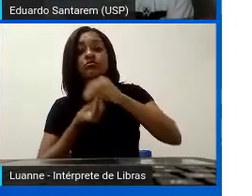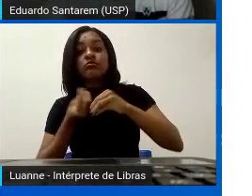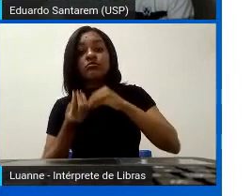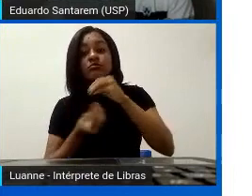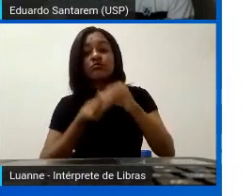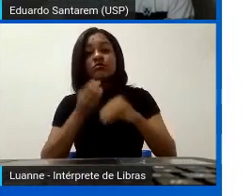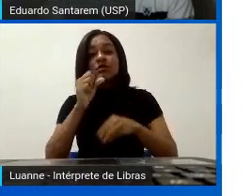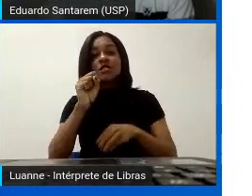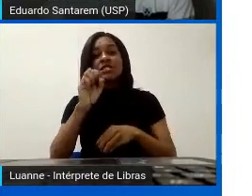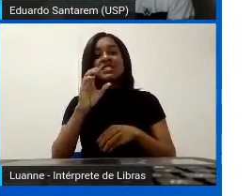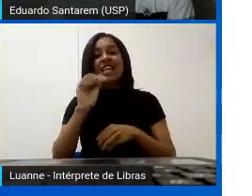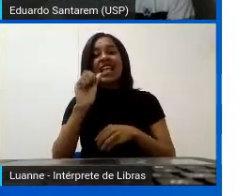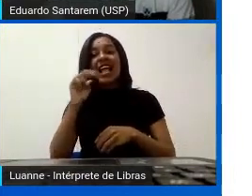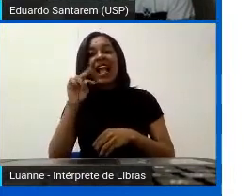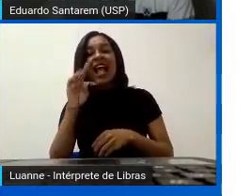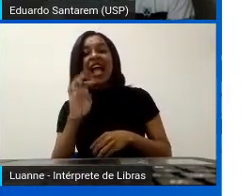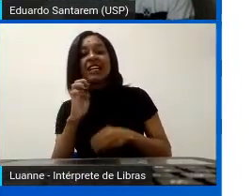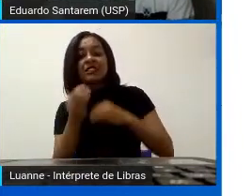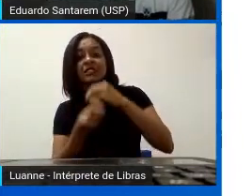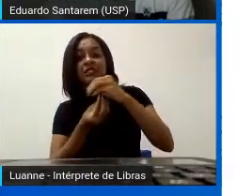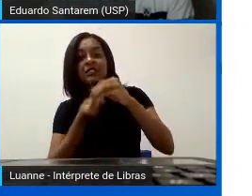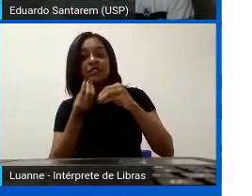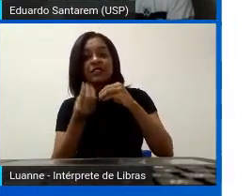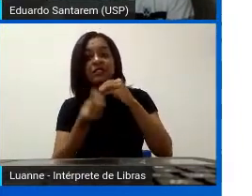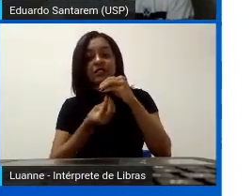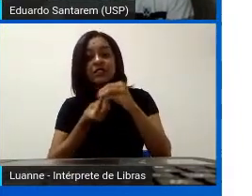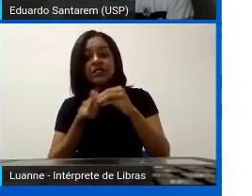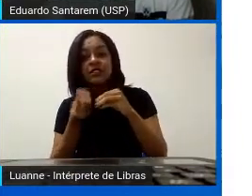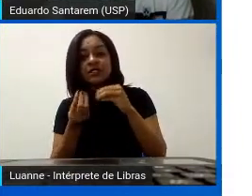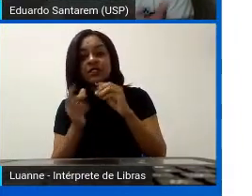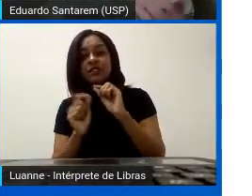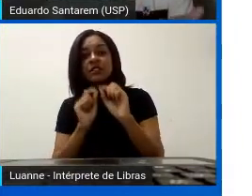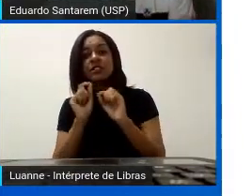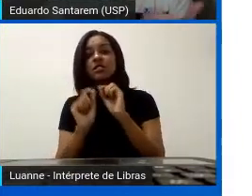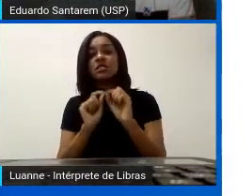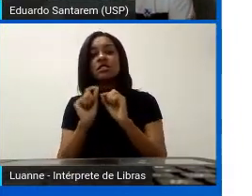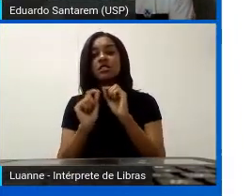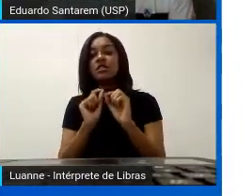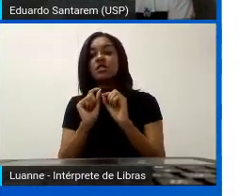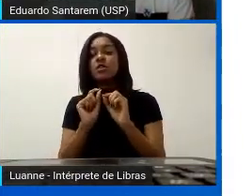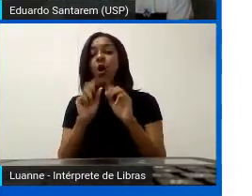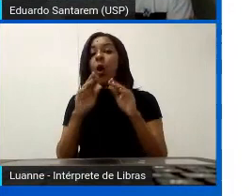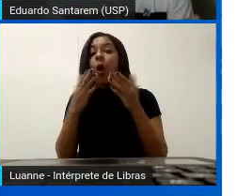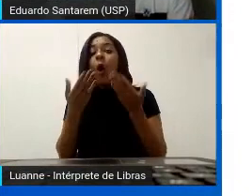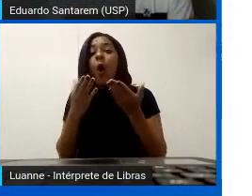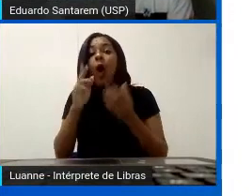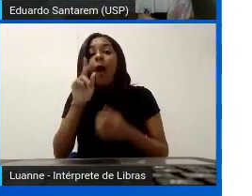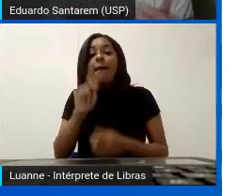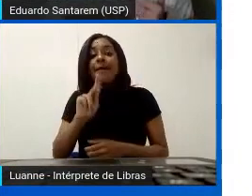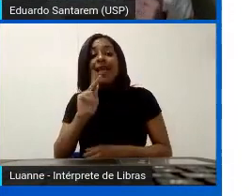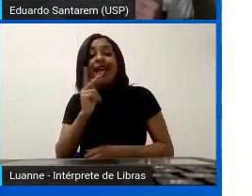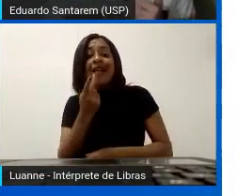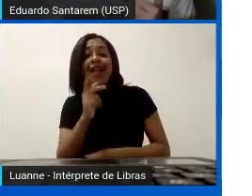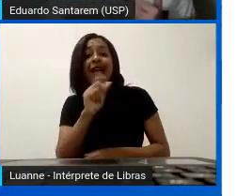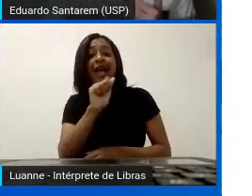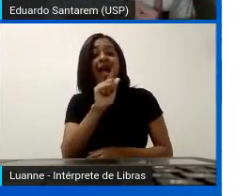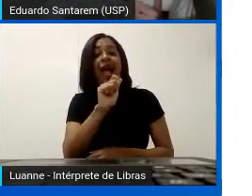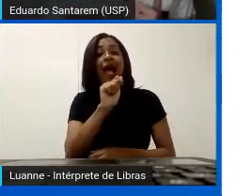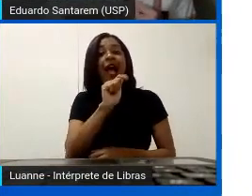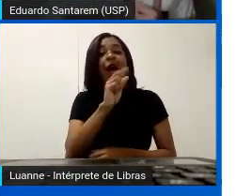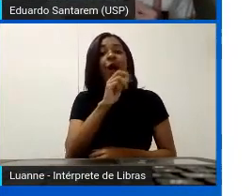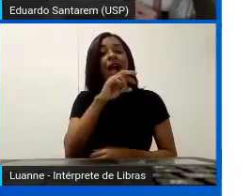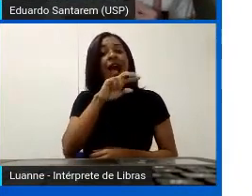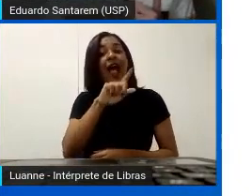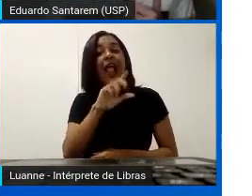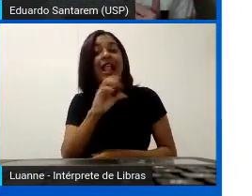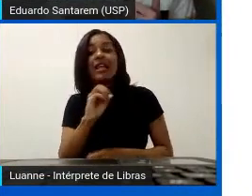né E vai me dizer aqui qual que é colocar que vai me dizer qual que é o PH né se alcalino seas Então qual que é o PH aqui e eu